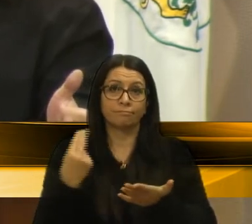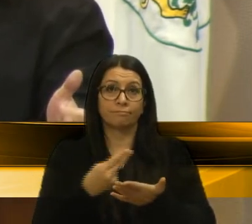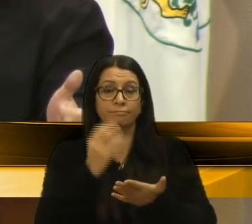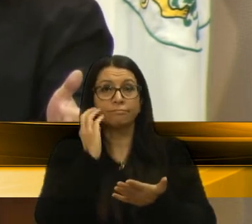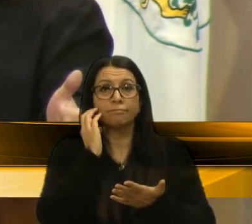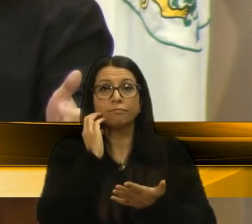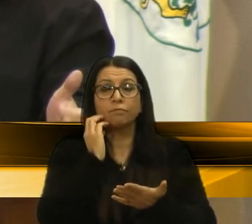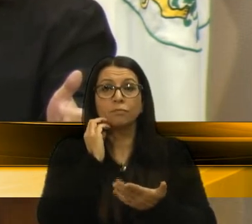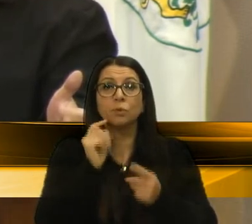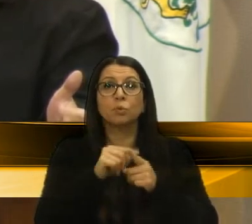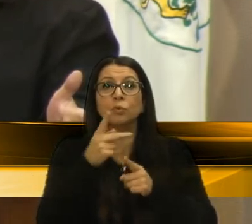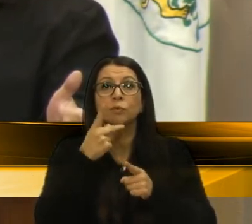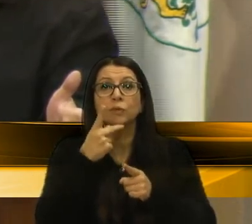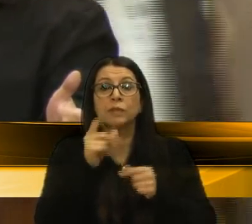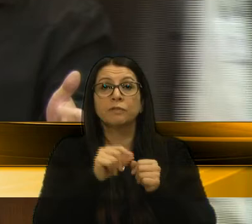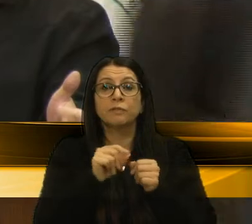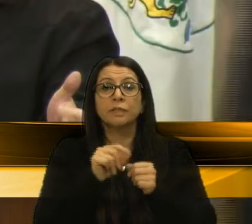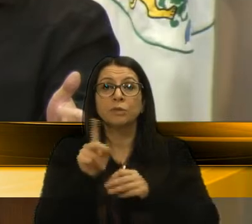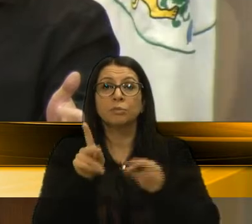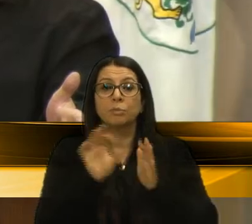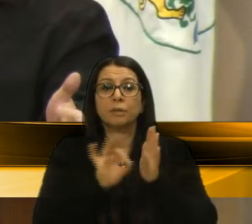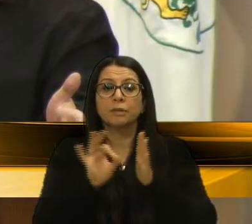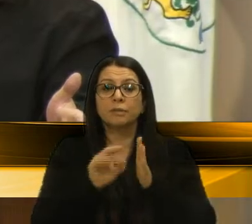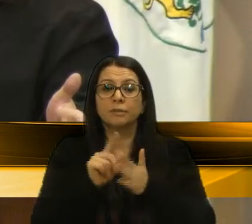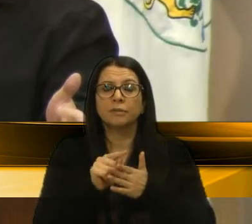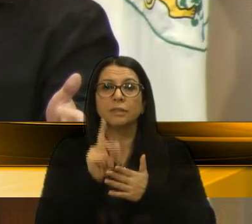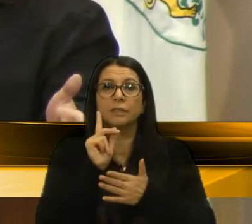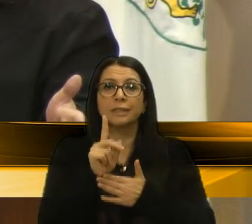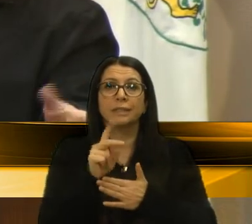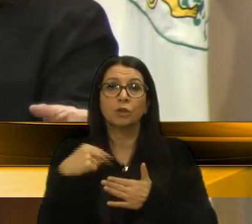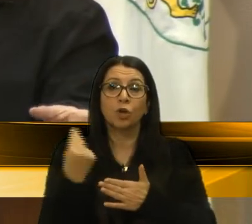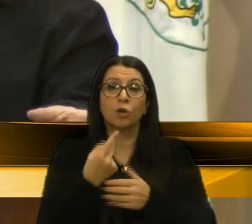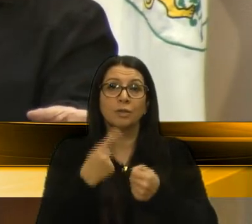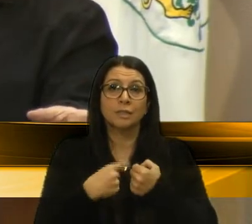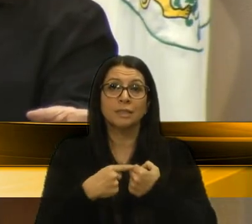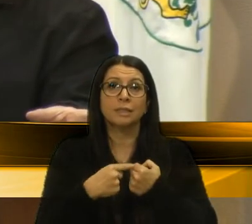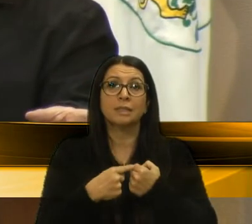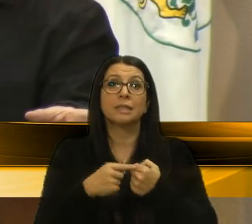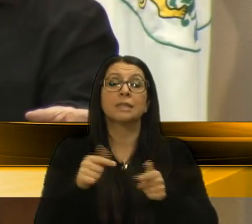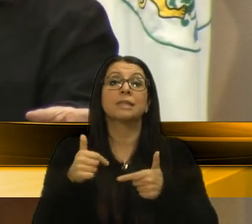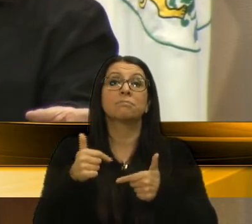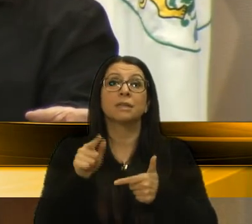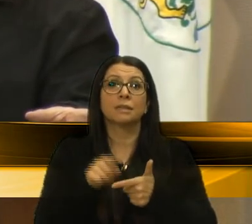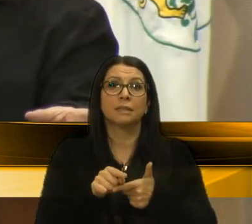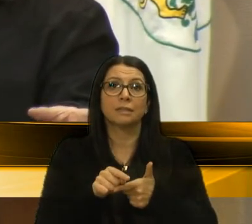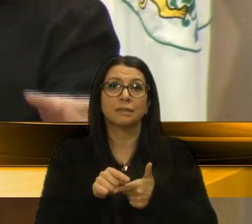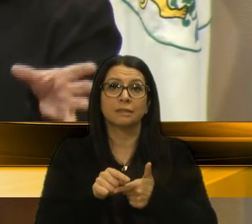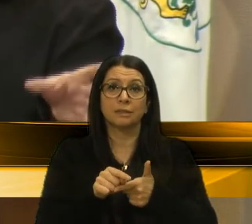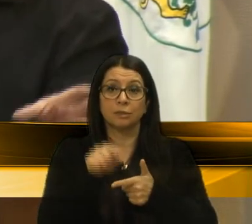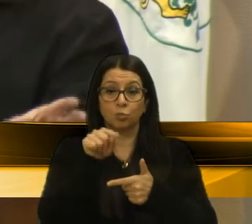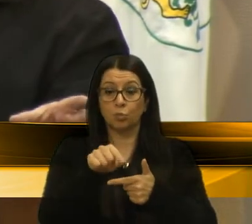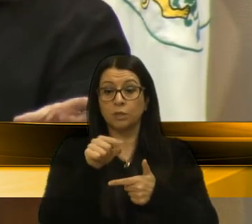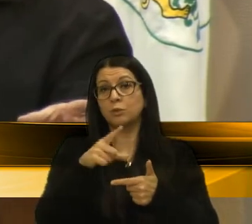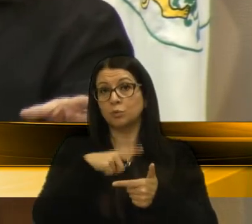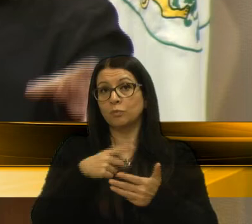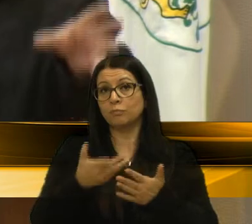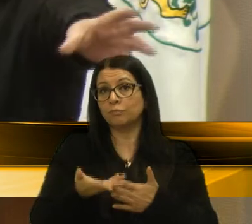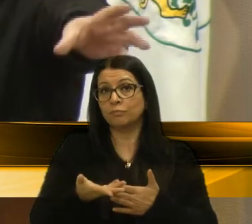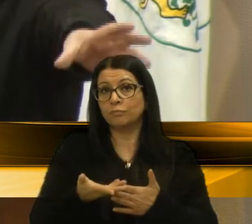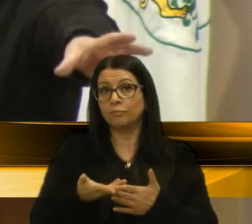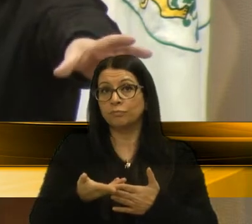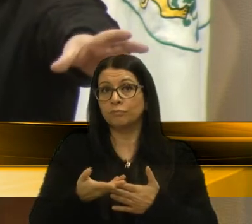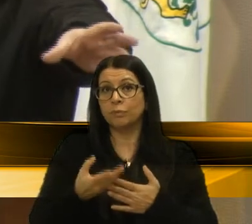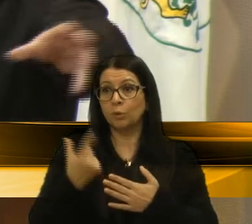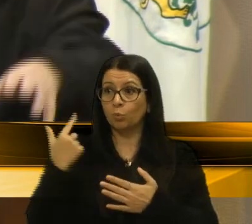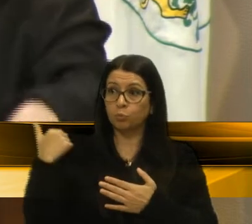né? Quando se vai fazer um plano diretor na nossa cidade, tem que trabalhar com aquilo que